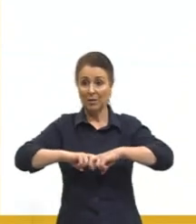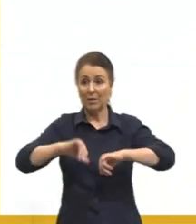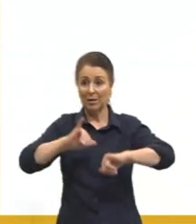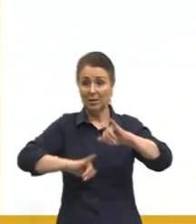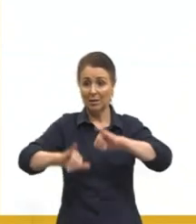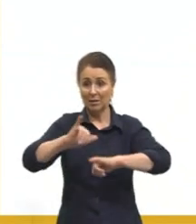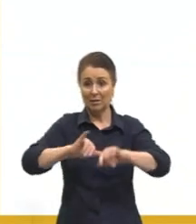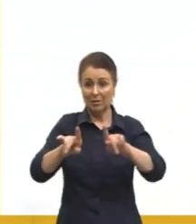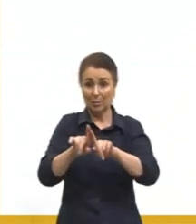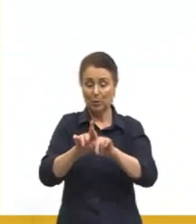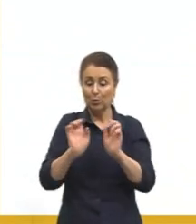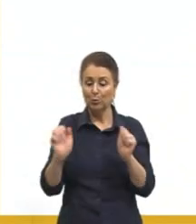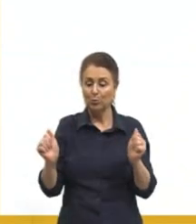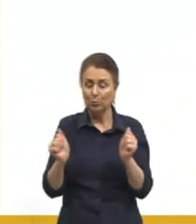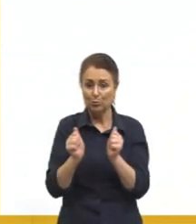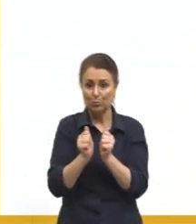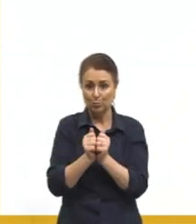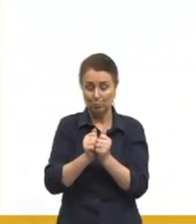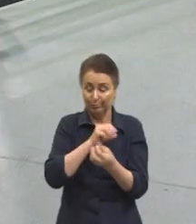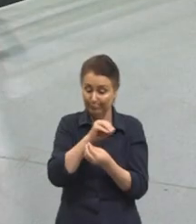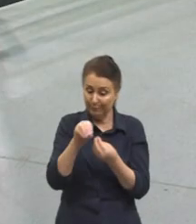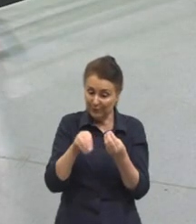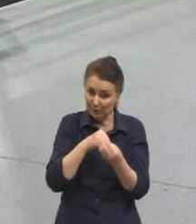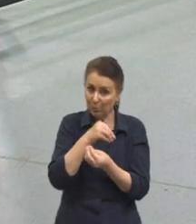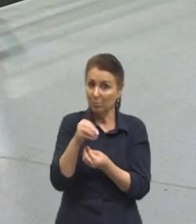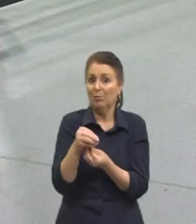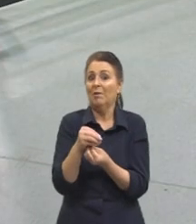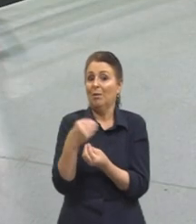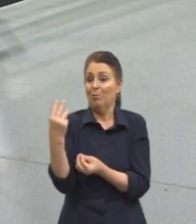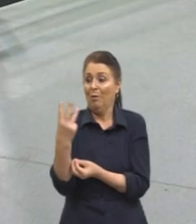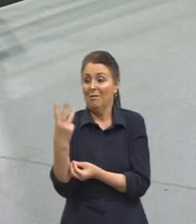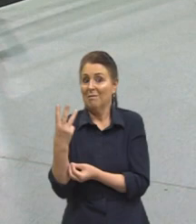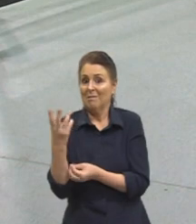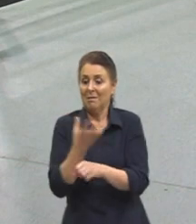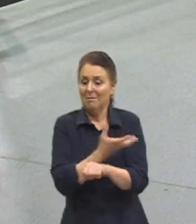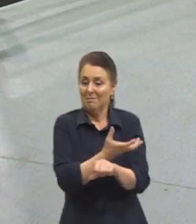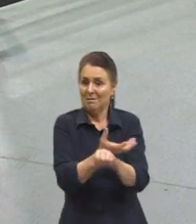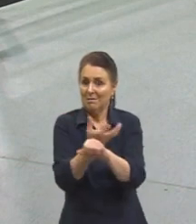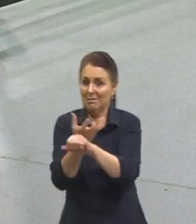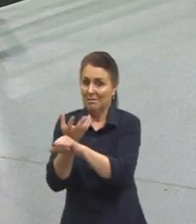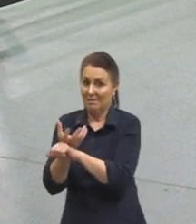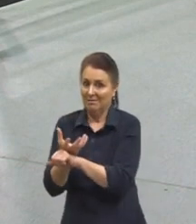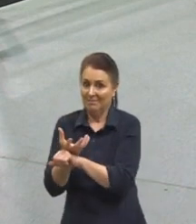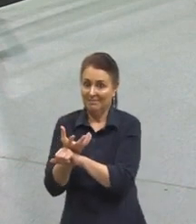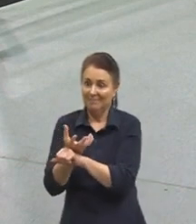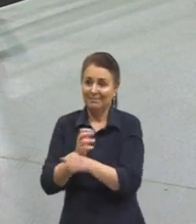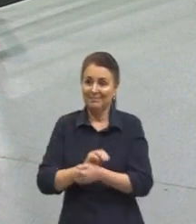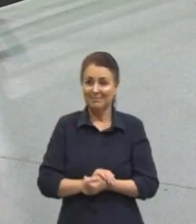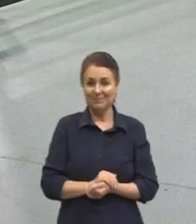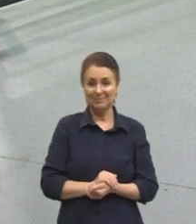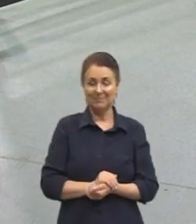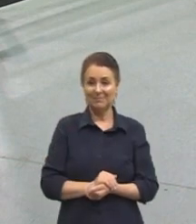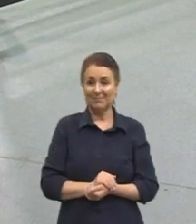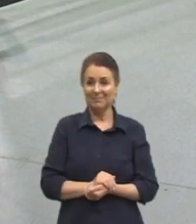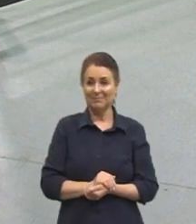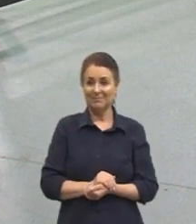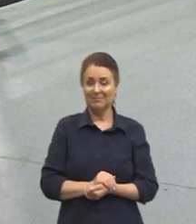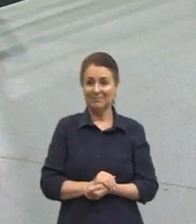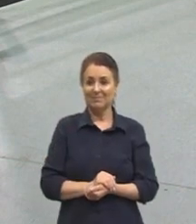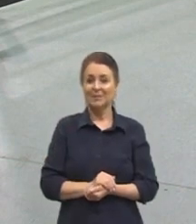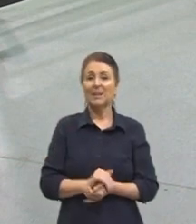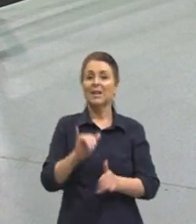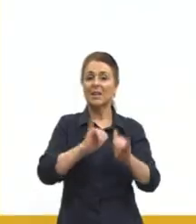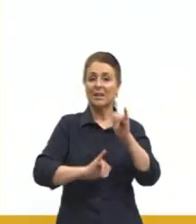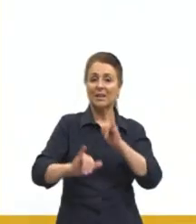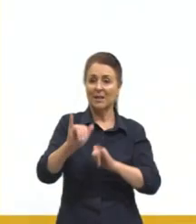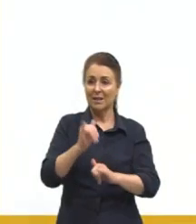tudo junto tudo misturado É isso aí não tem como fugir das três pode passar por favor agora é química